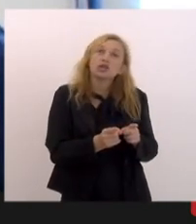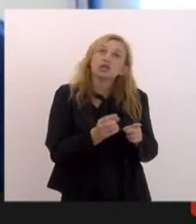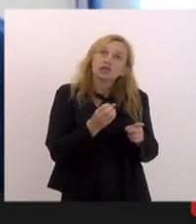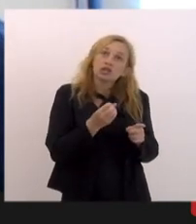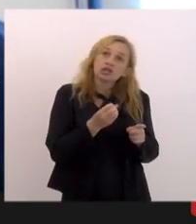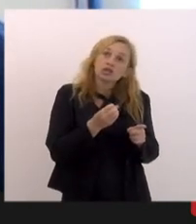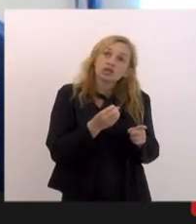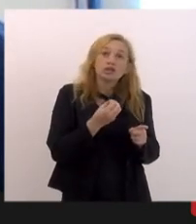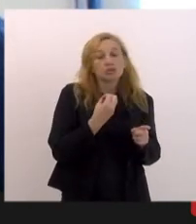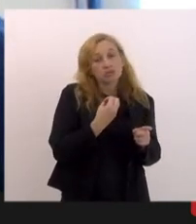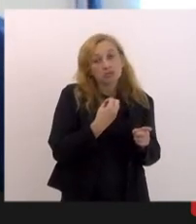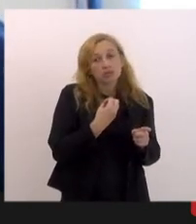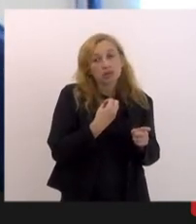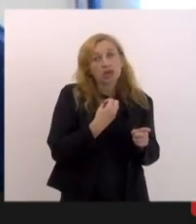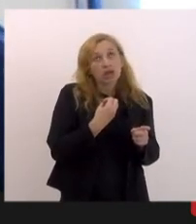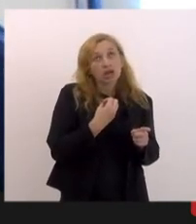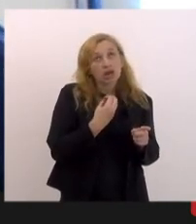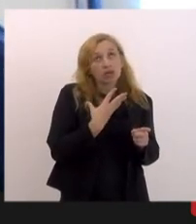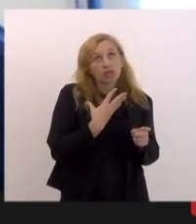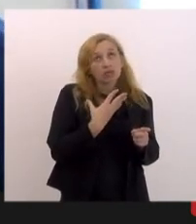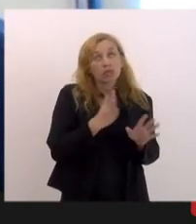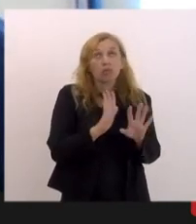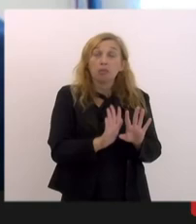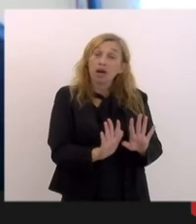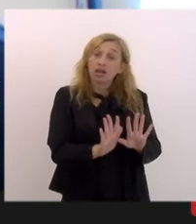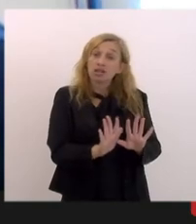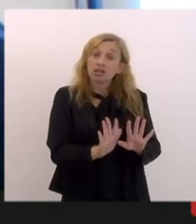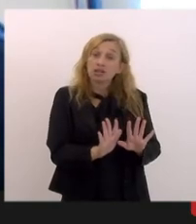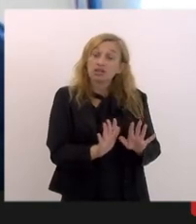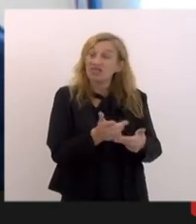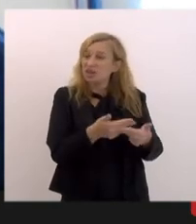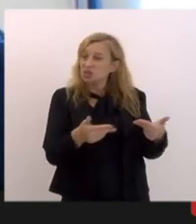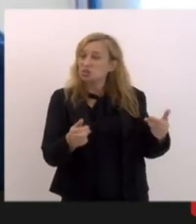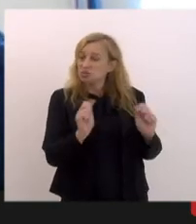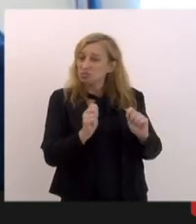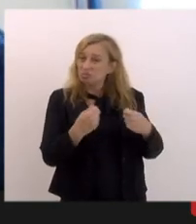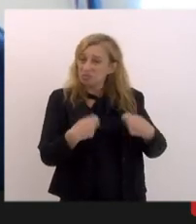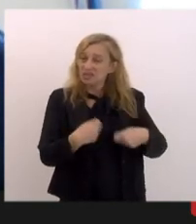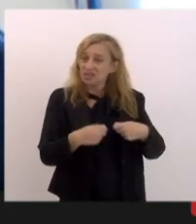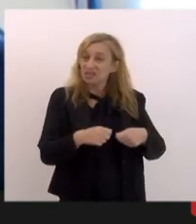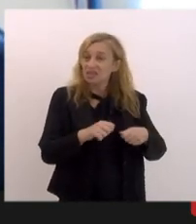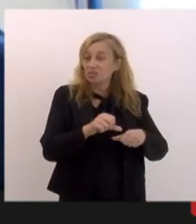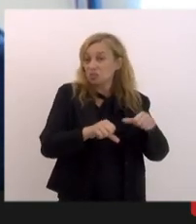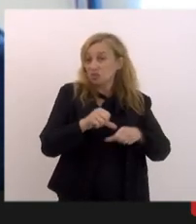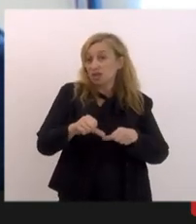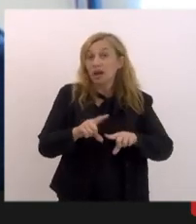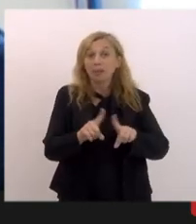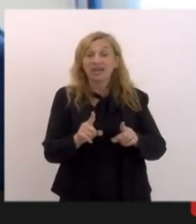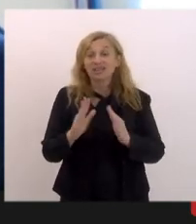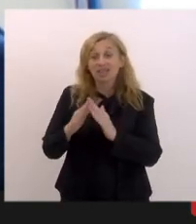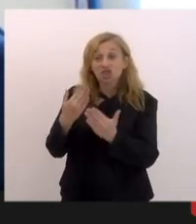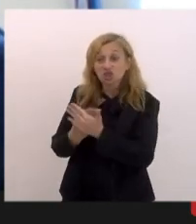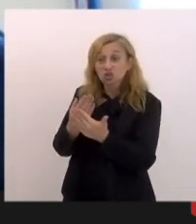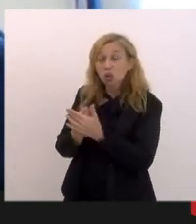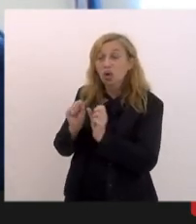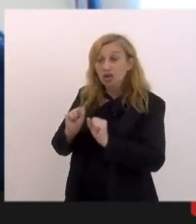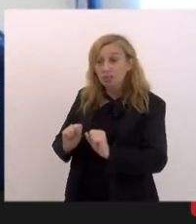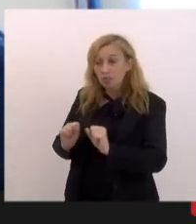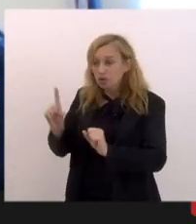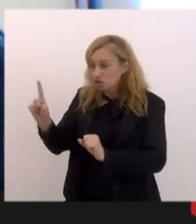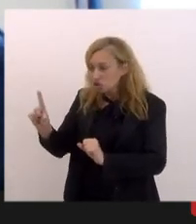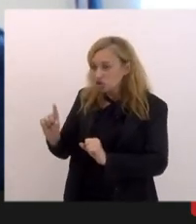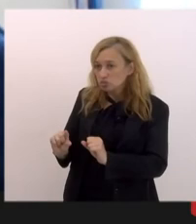número de alunos. Claro que isso é complexo e a gente sabe que isso é mais difícil. Agora, tem escolas que podem ter uma diminuição